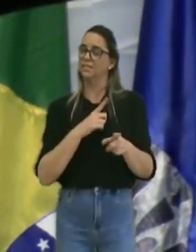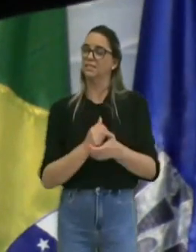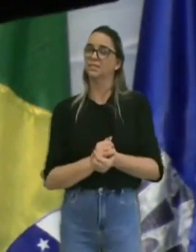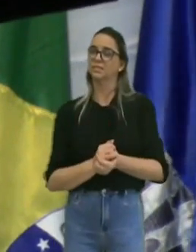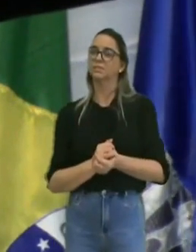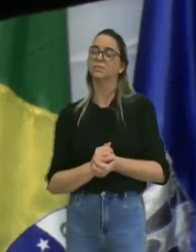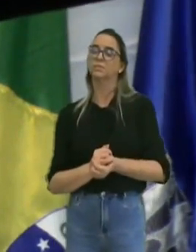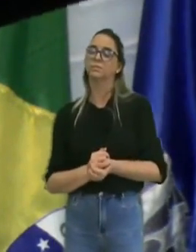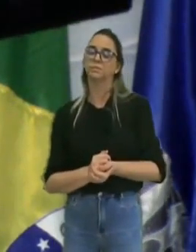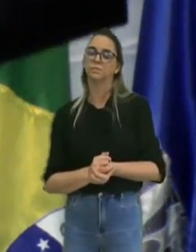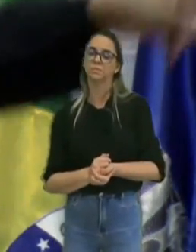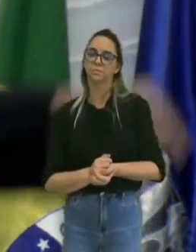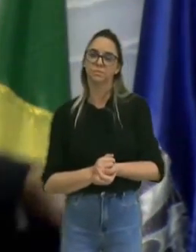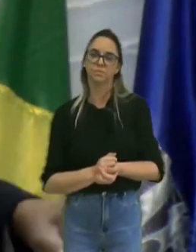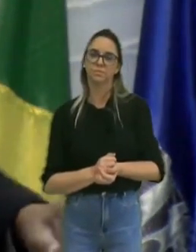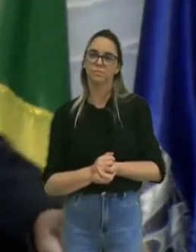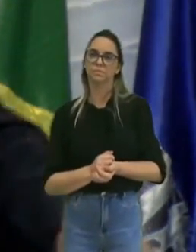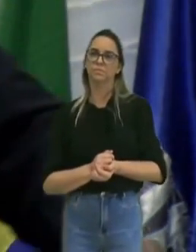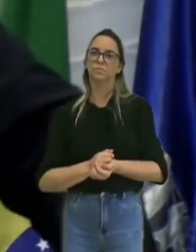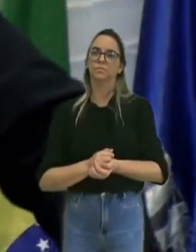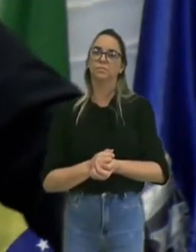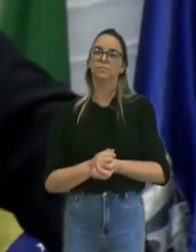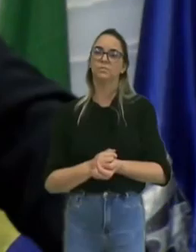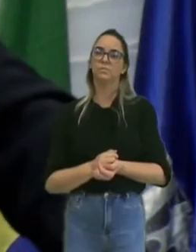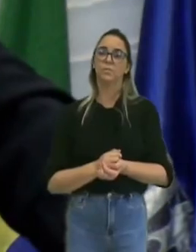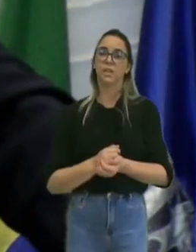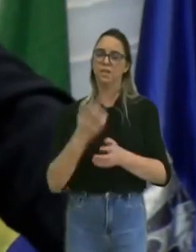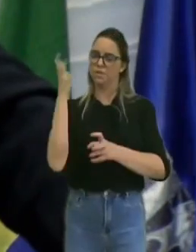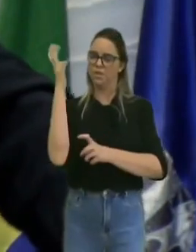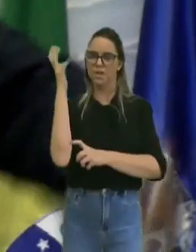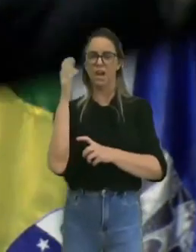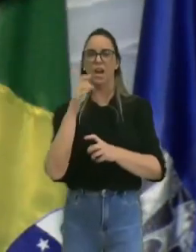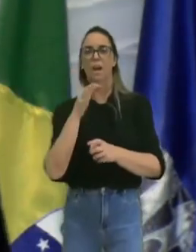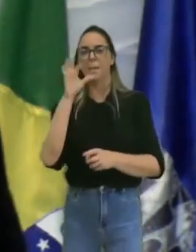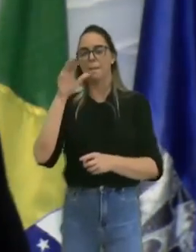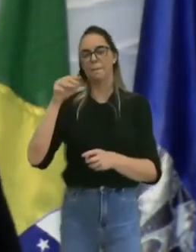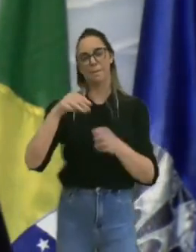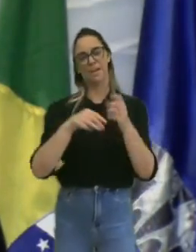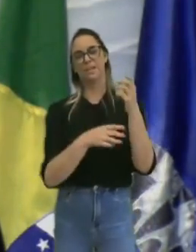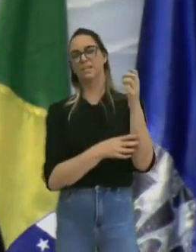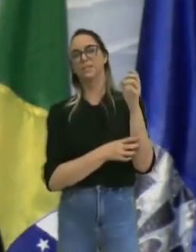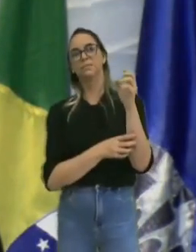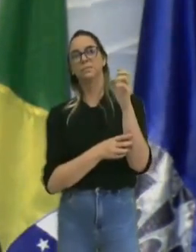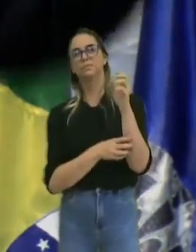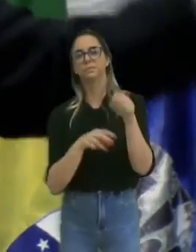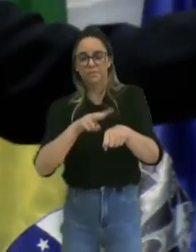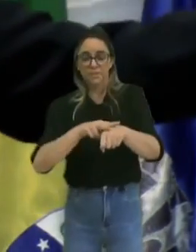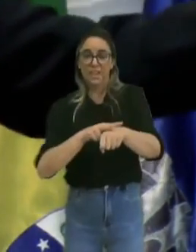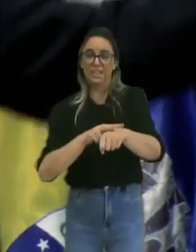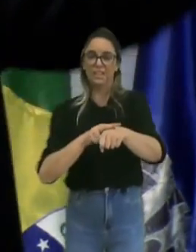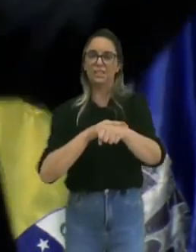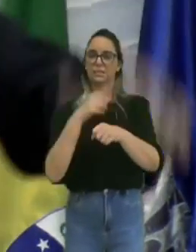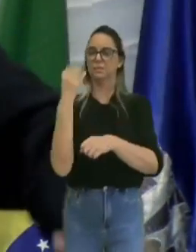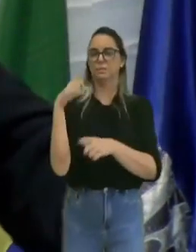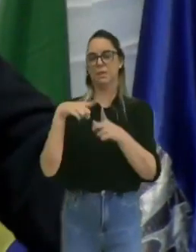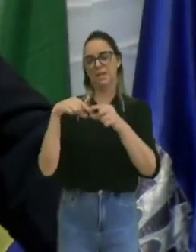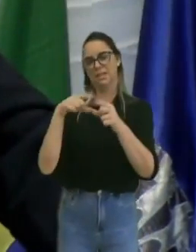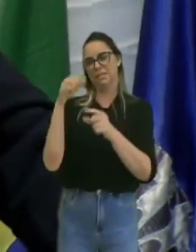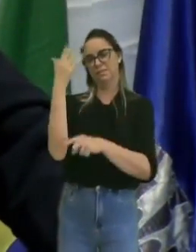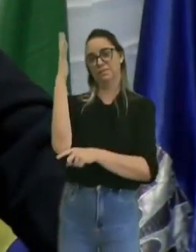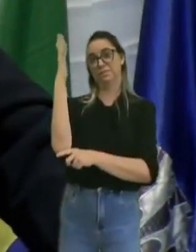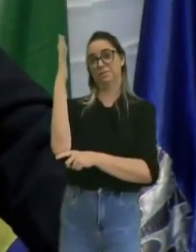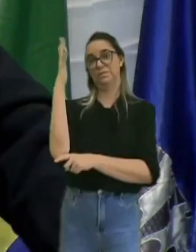sombra e que não tem espinho. E o mandacaru não tem sombra, não? Pega um pano macaru grande e mandacaru só não escora perto dele, mas tem sombra.